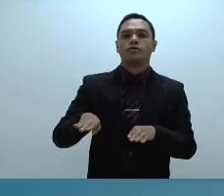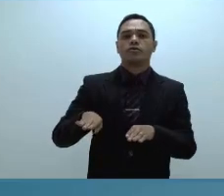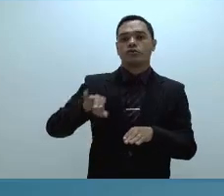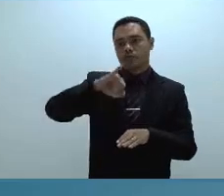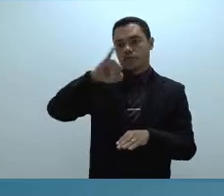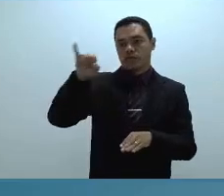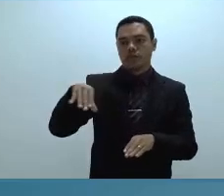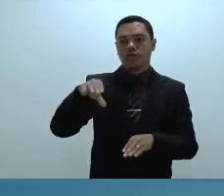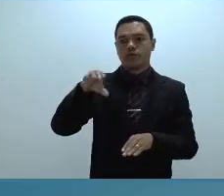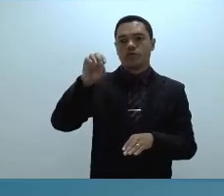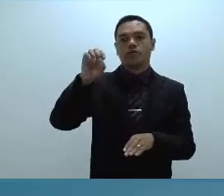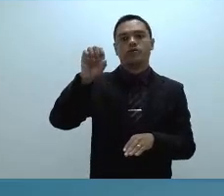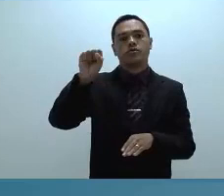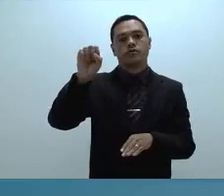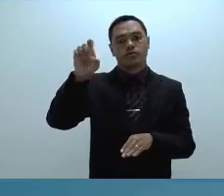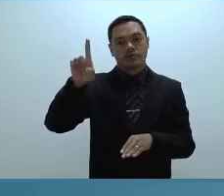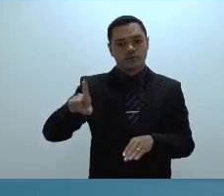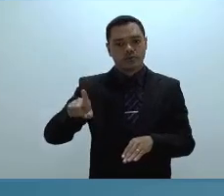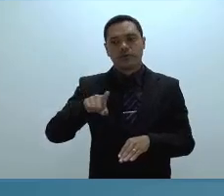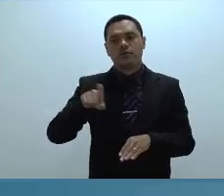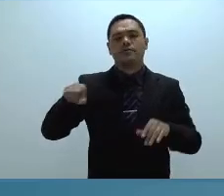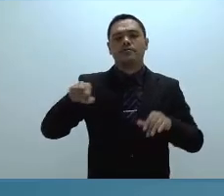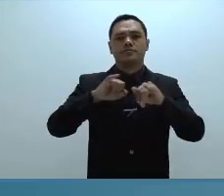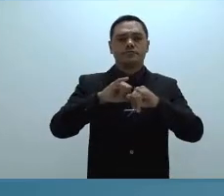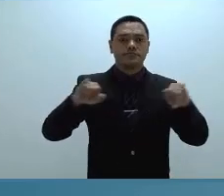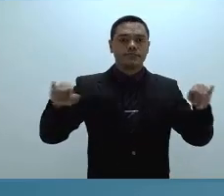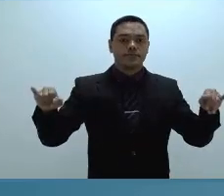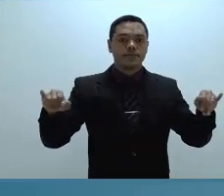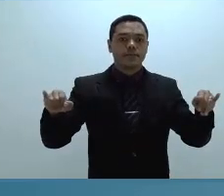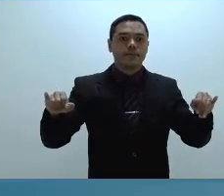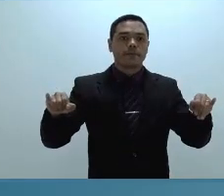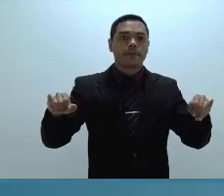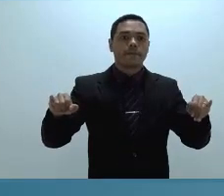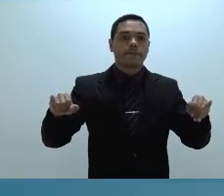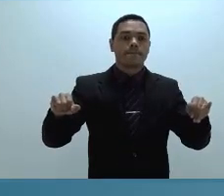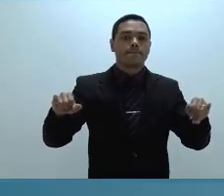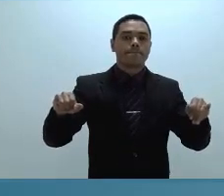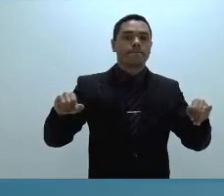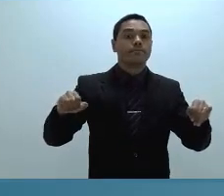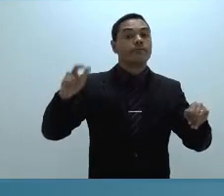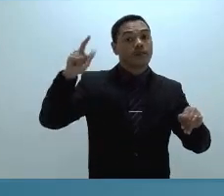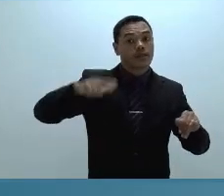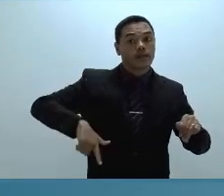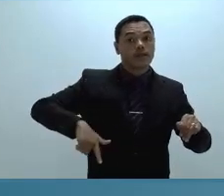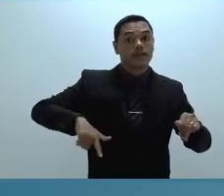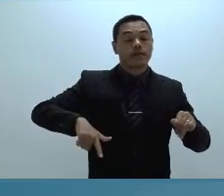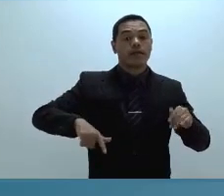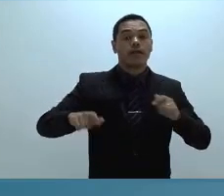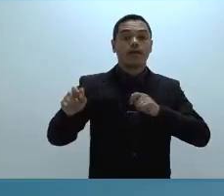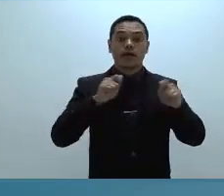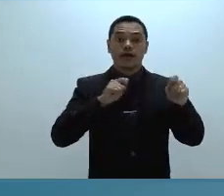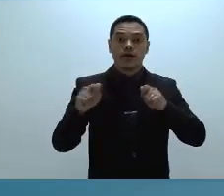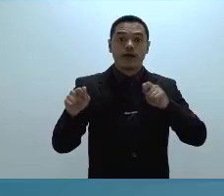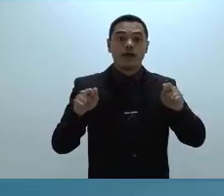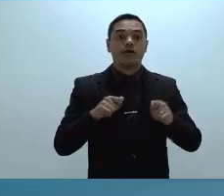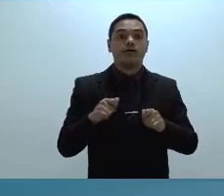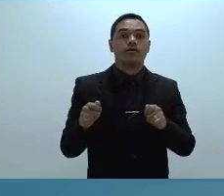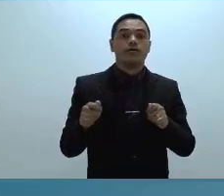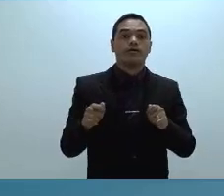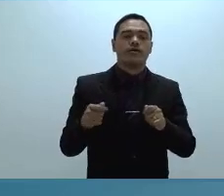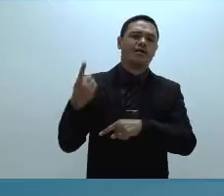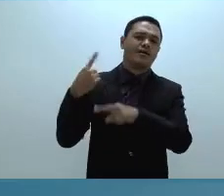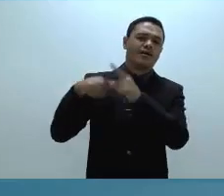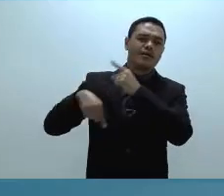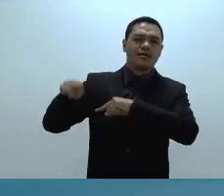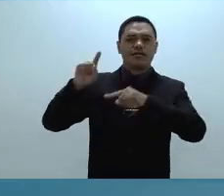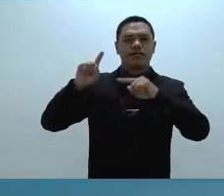adverte. Vale a pena relembrar um assunto sempre comentado. A antiga classificação romana, que